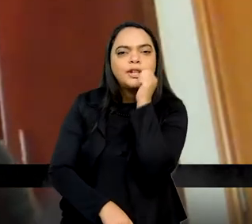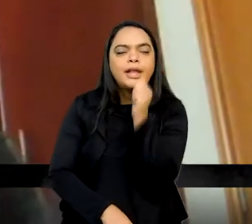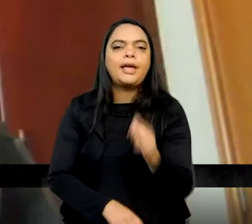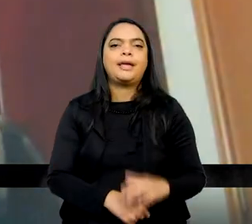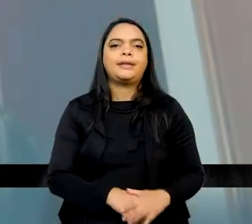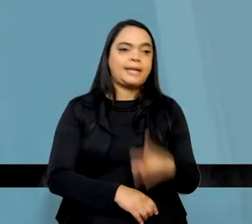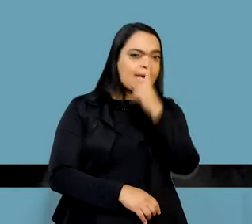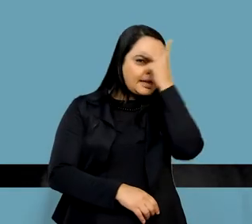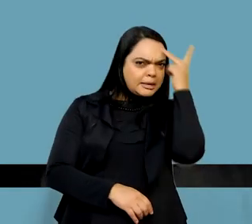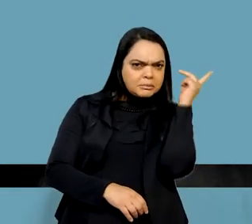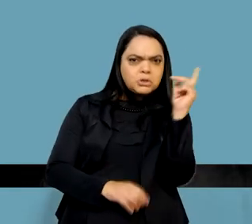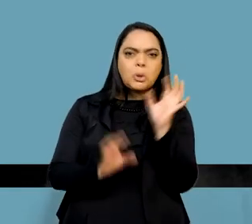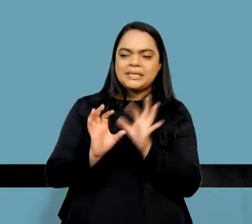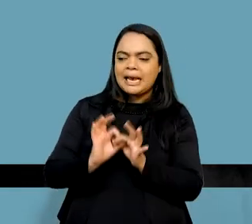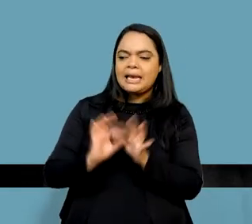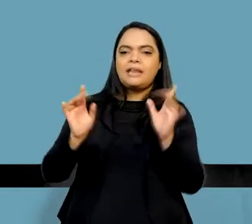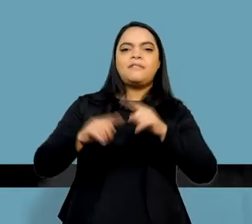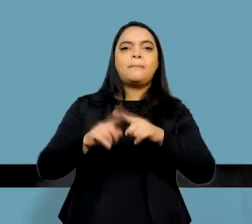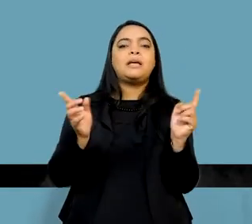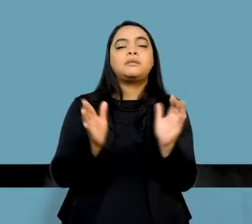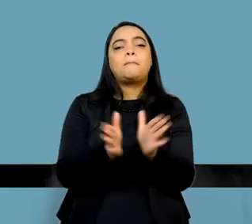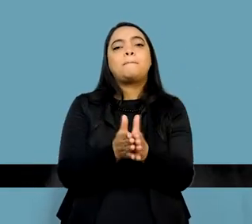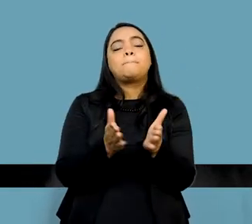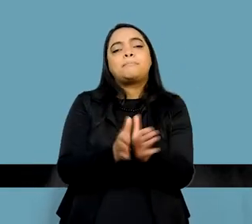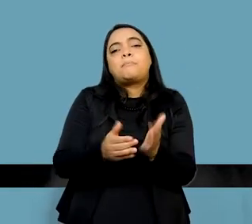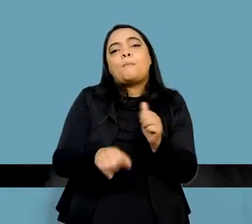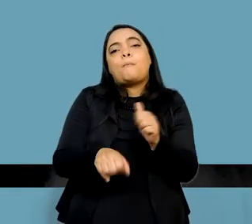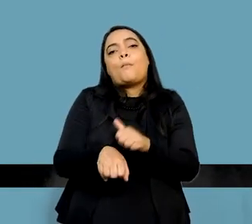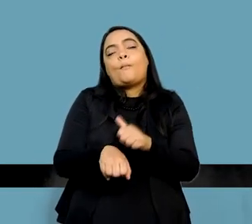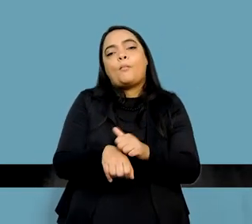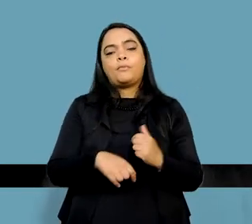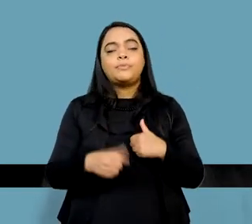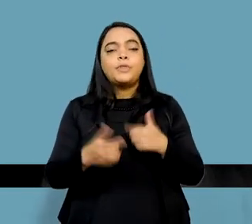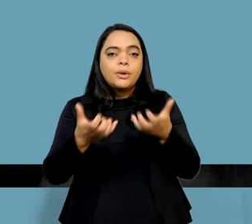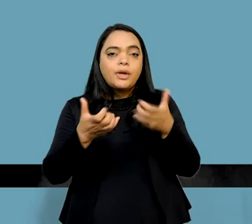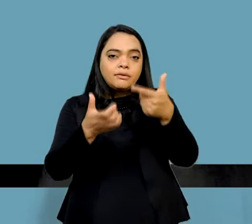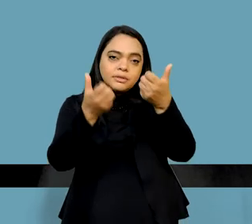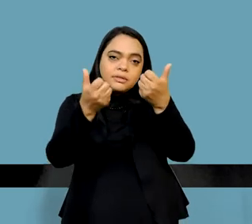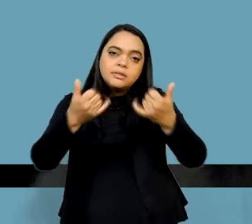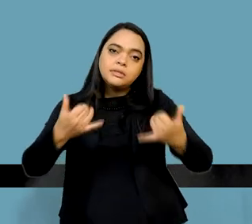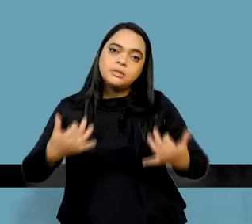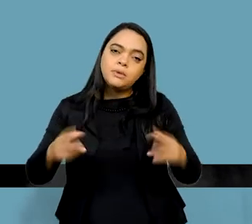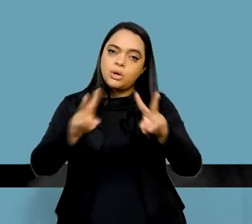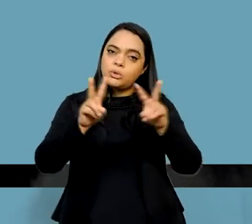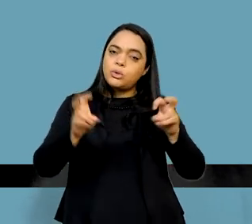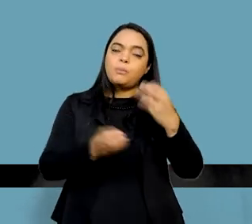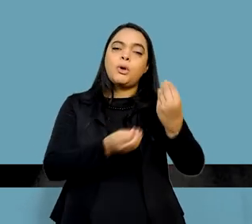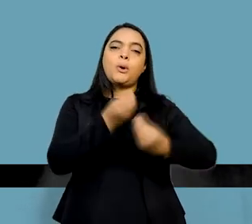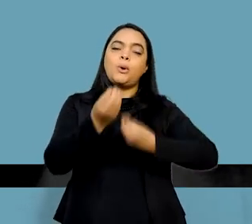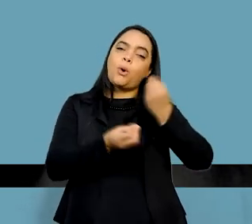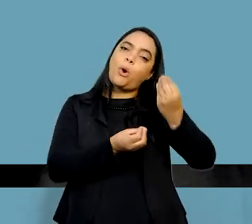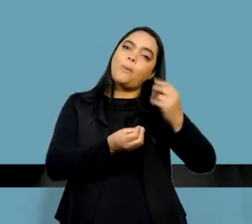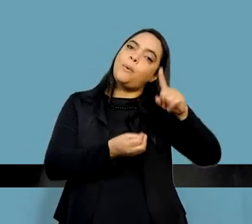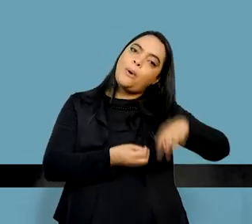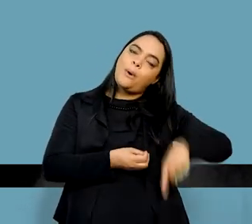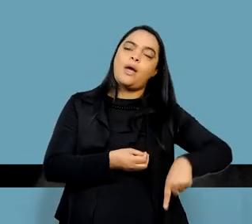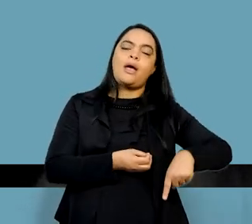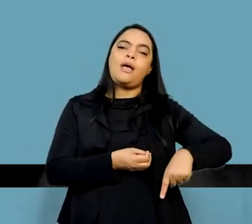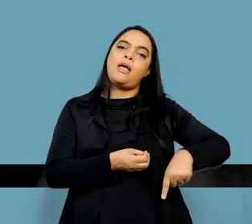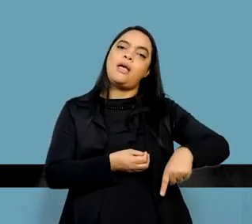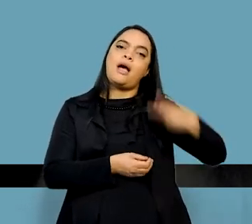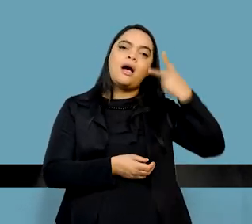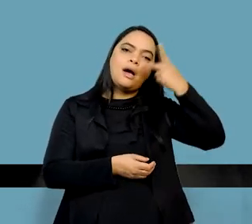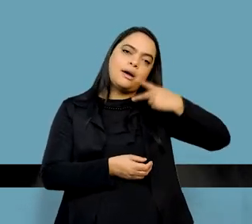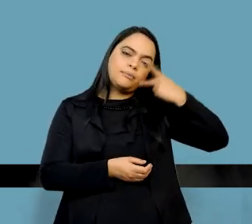pobres, né? Eu queria que você comentasse um pouco, né, acerca da circulação de ideias políticas, desses próprios espaços